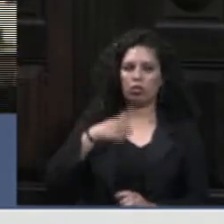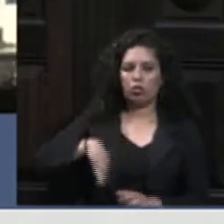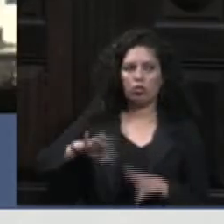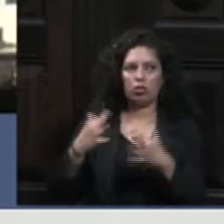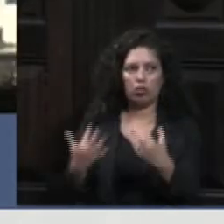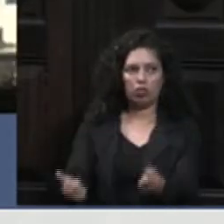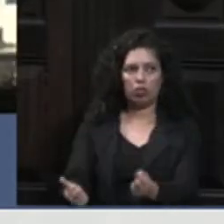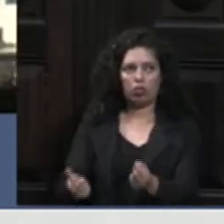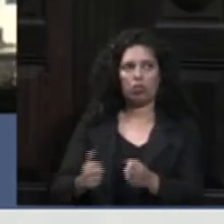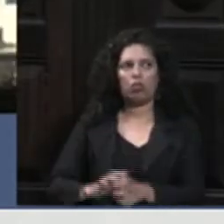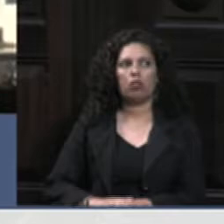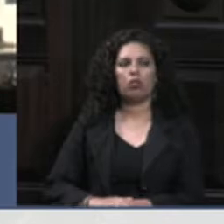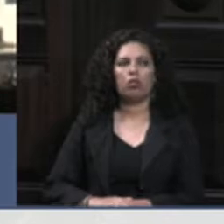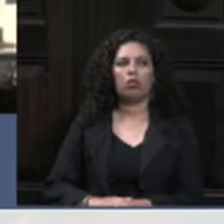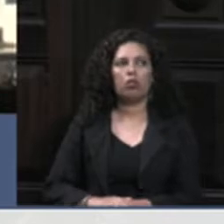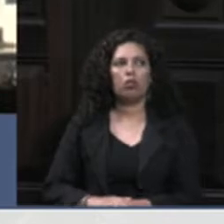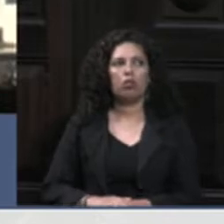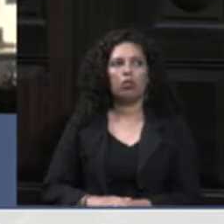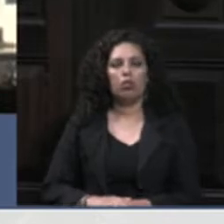favorável.